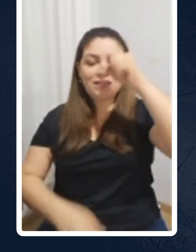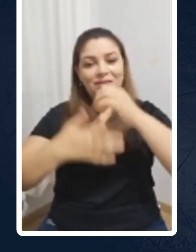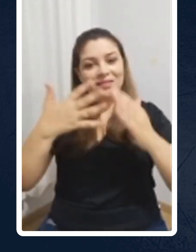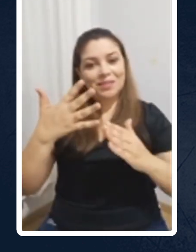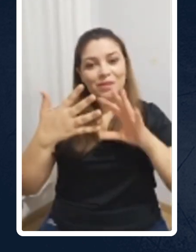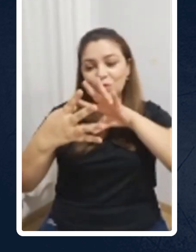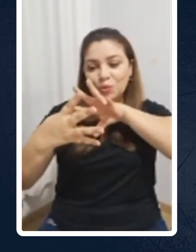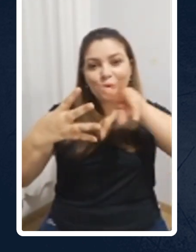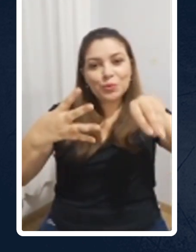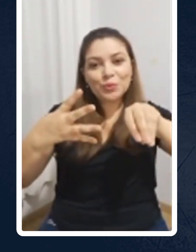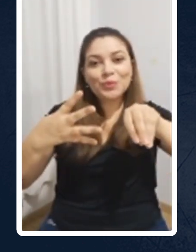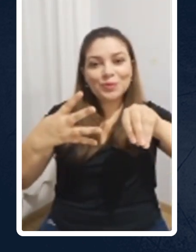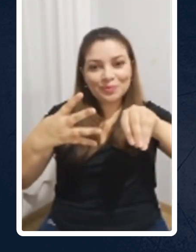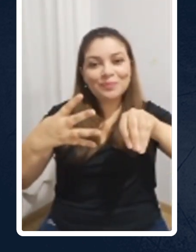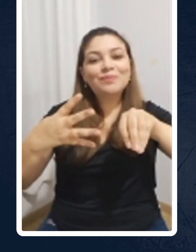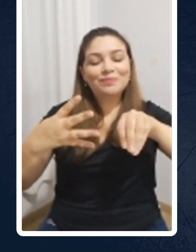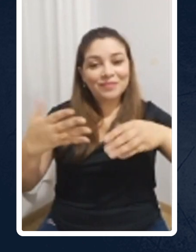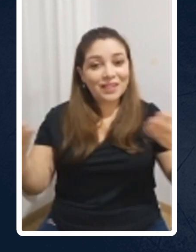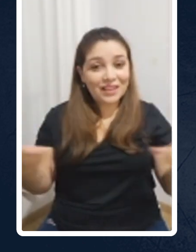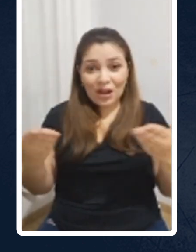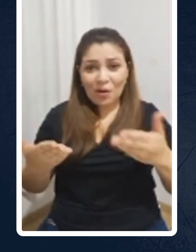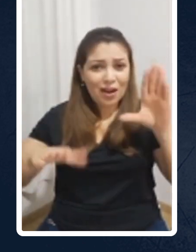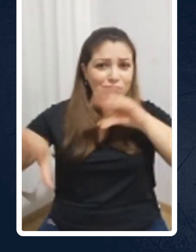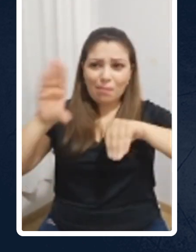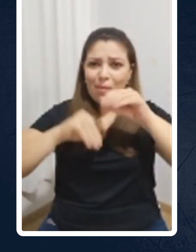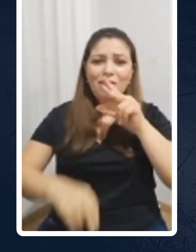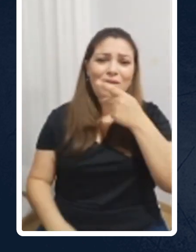E hoje é outro que fala pelo cotovelo.